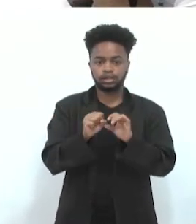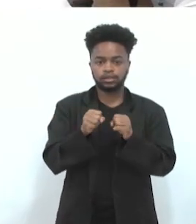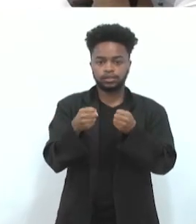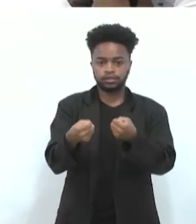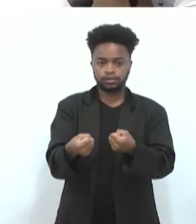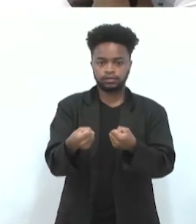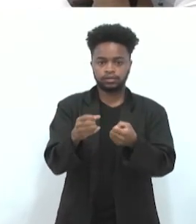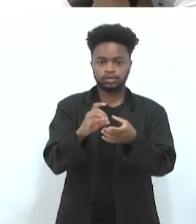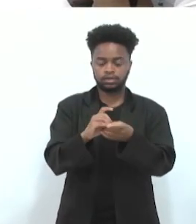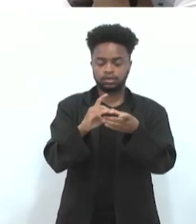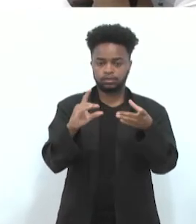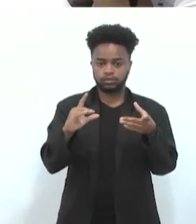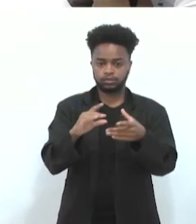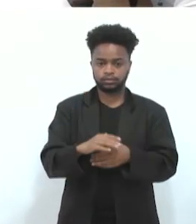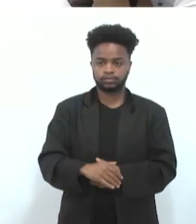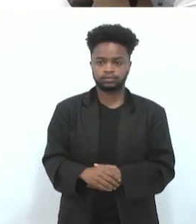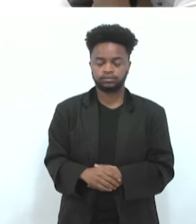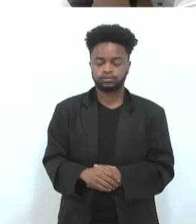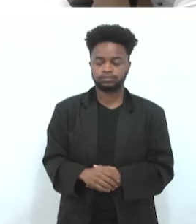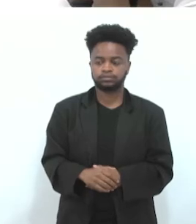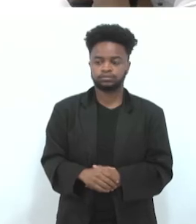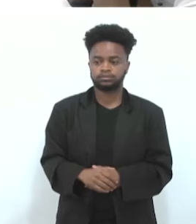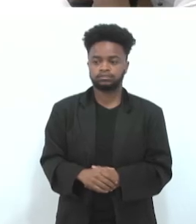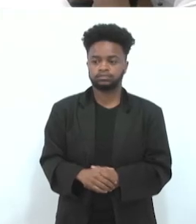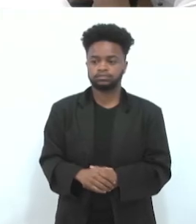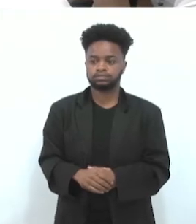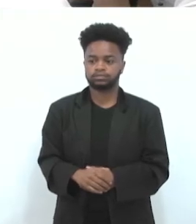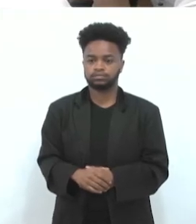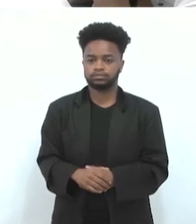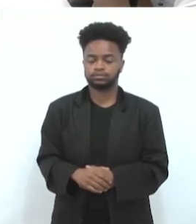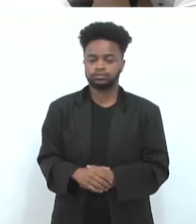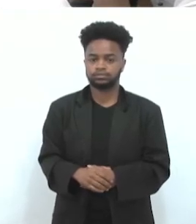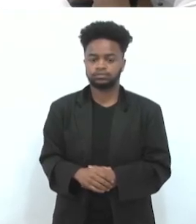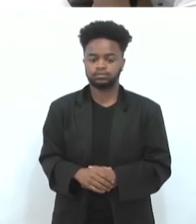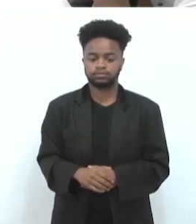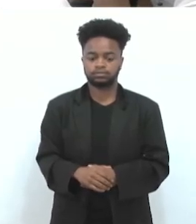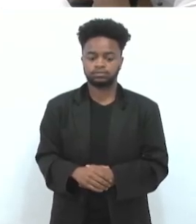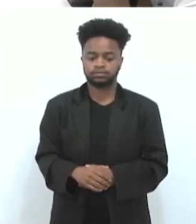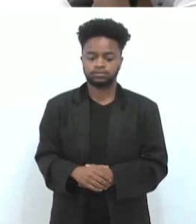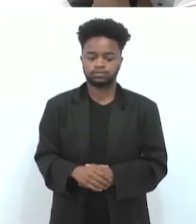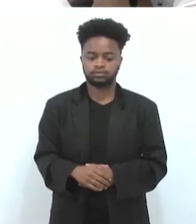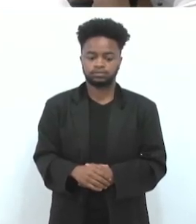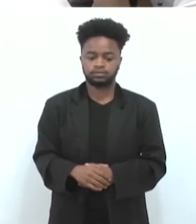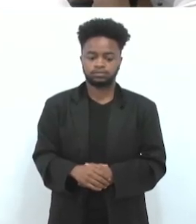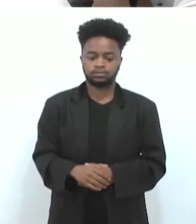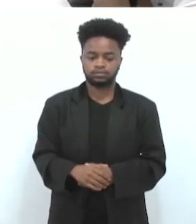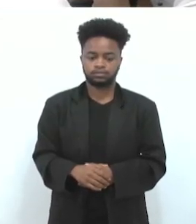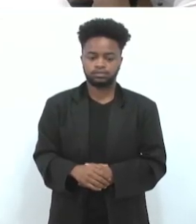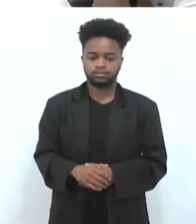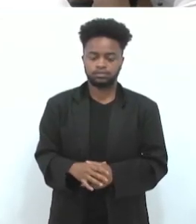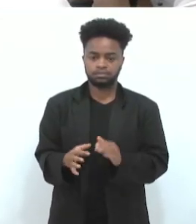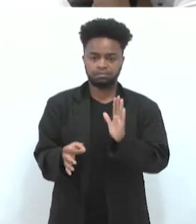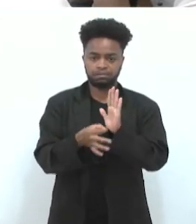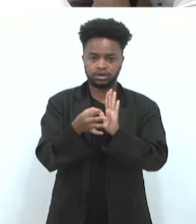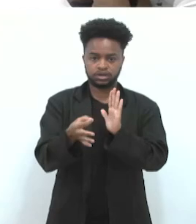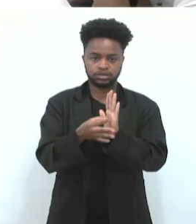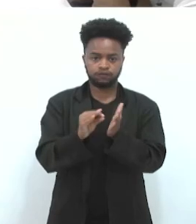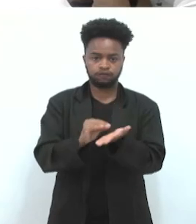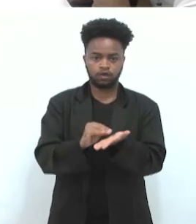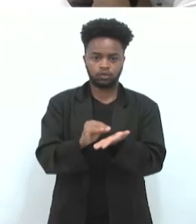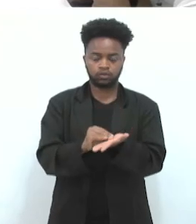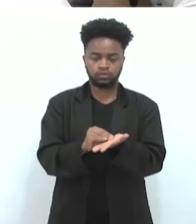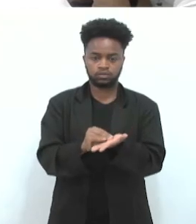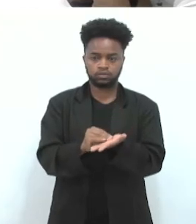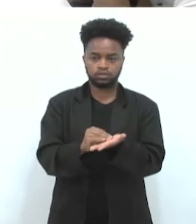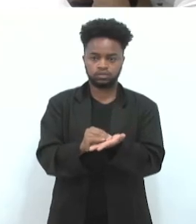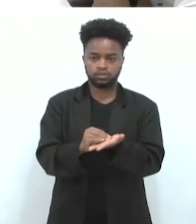da Democracia. O parecer... Cadê o parecer? Não do veio deputado? na pauta. Não veio na pauta.